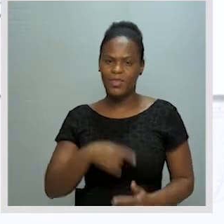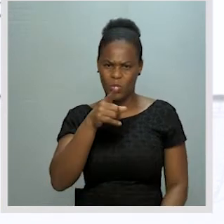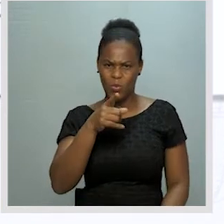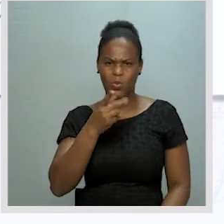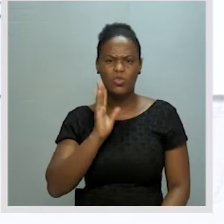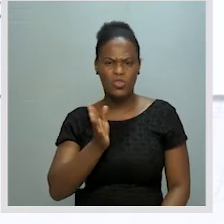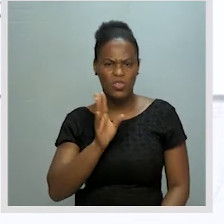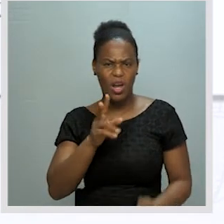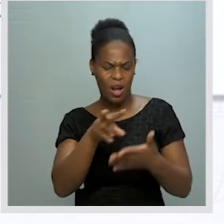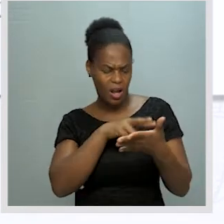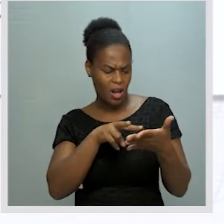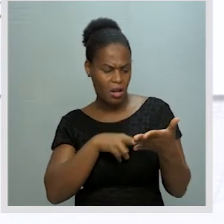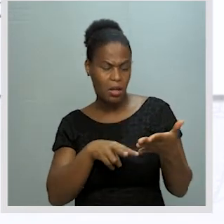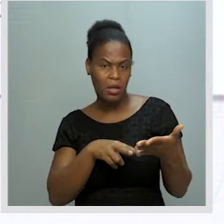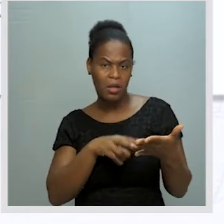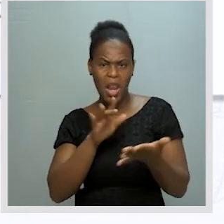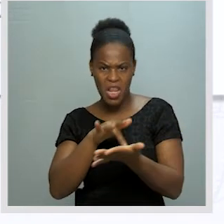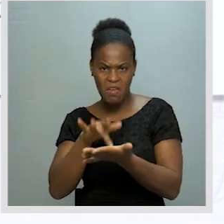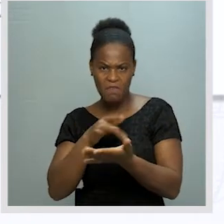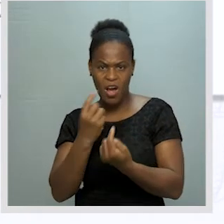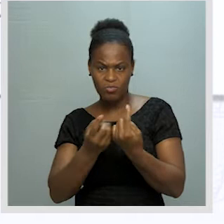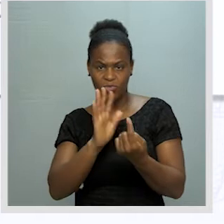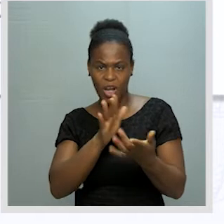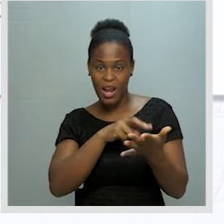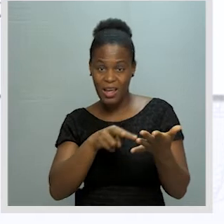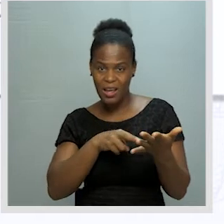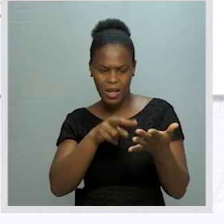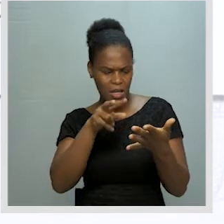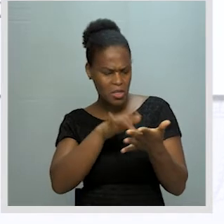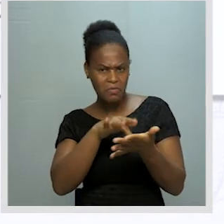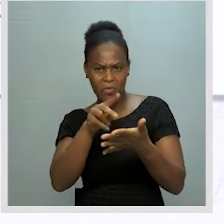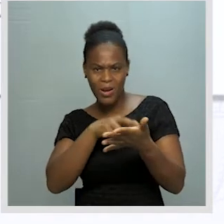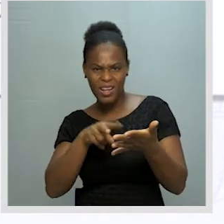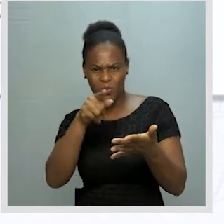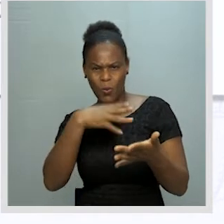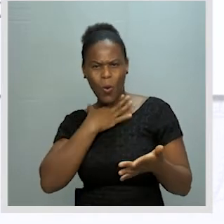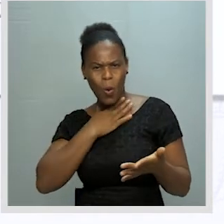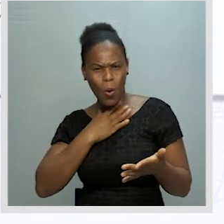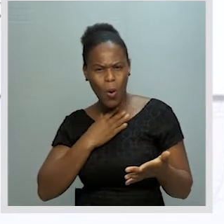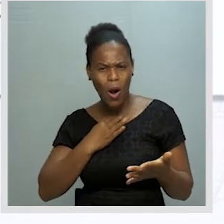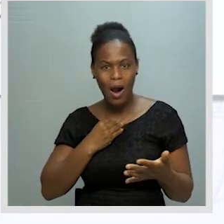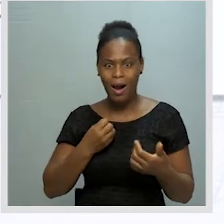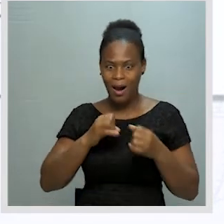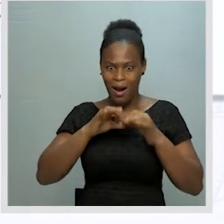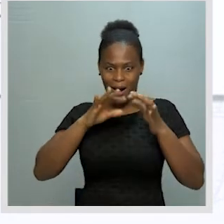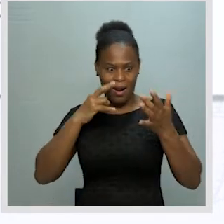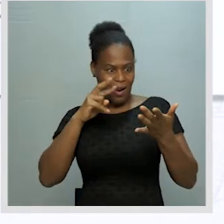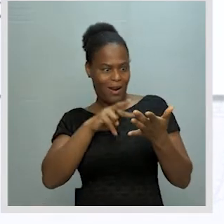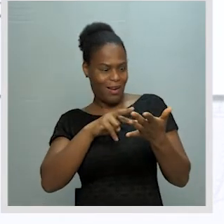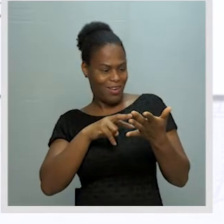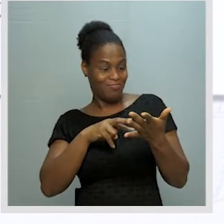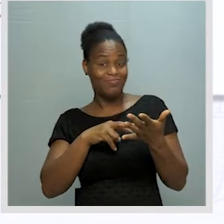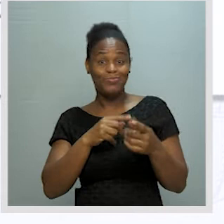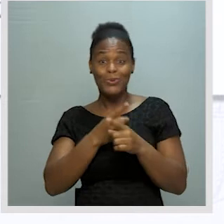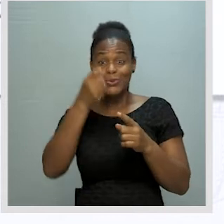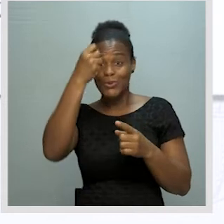certamente já leste algum livro que gostaste muito e ficaste impressionado, impressionada pelo